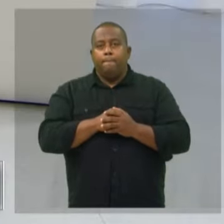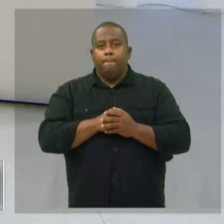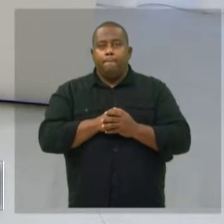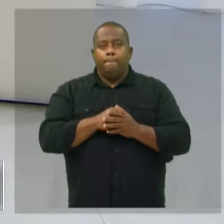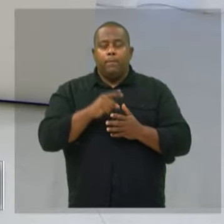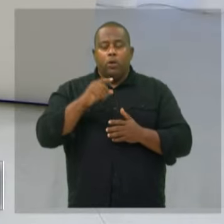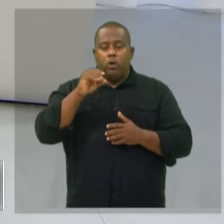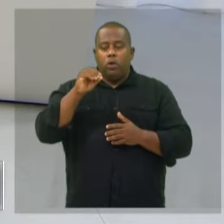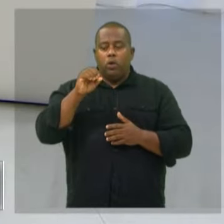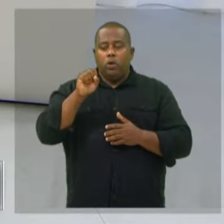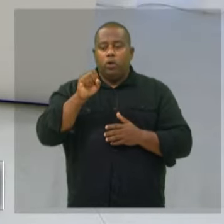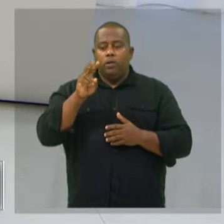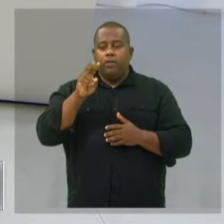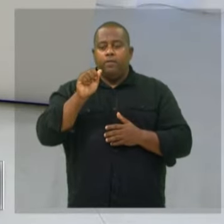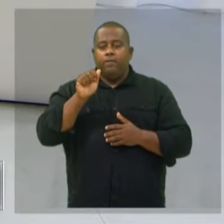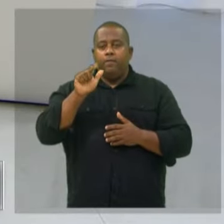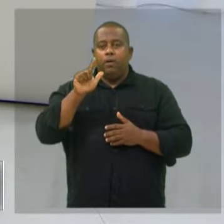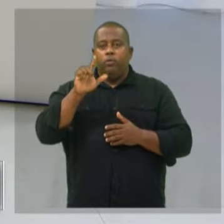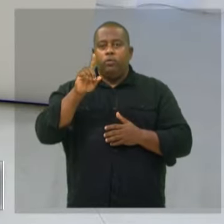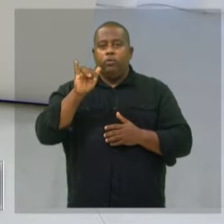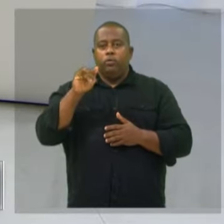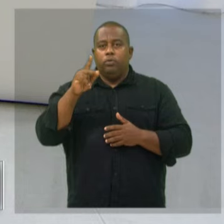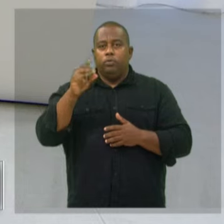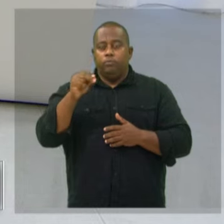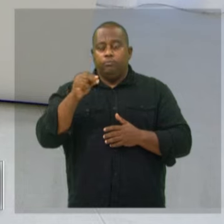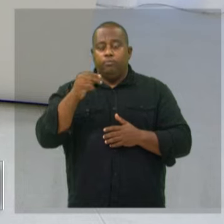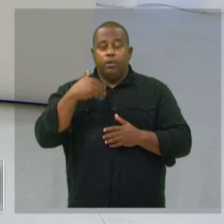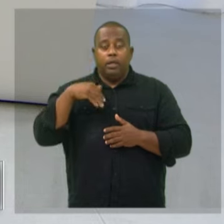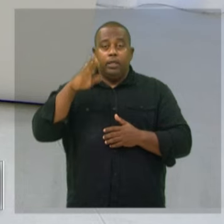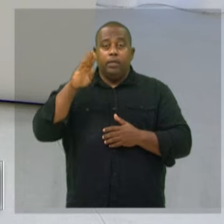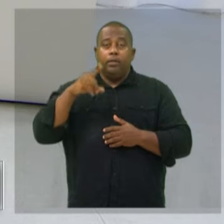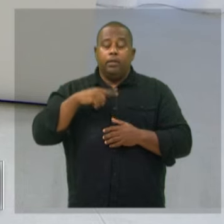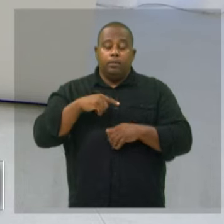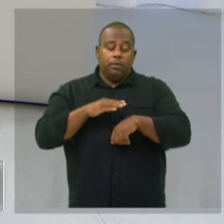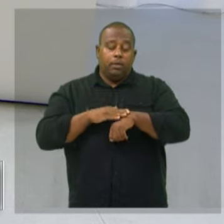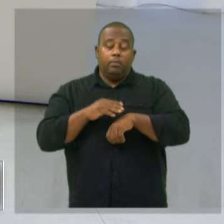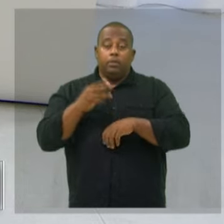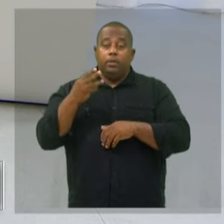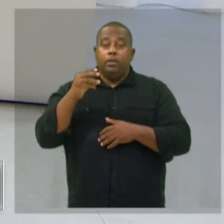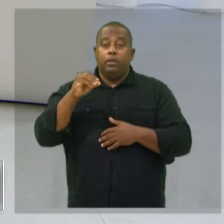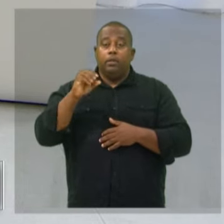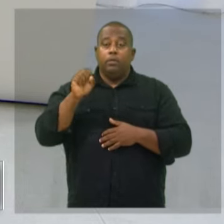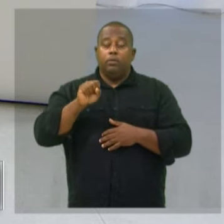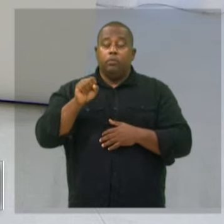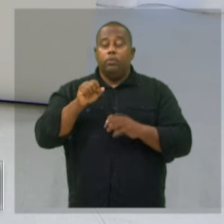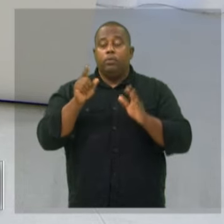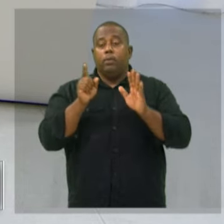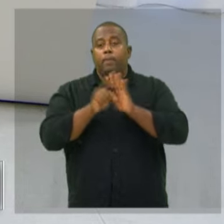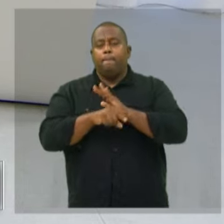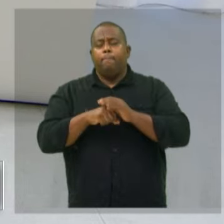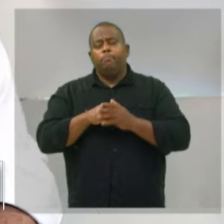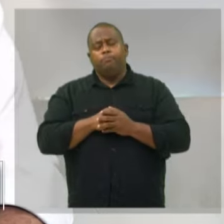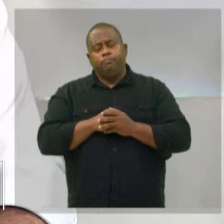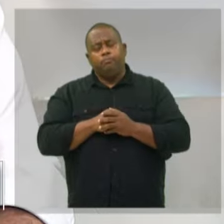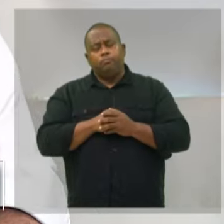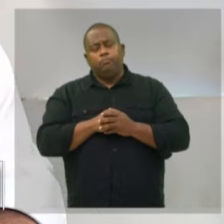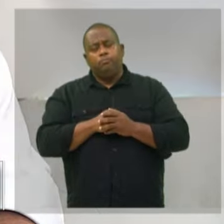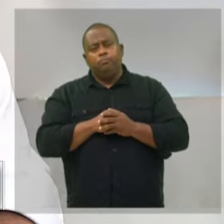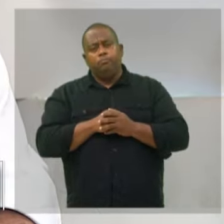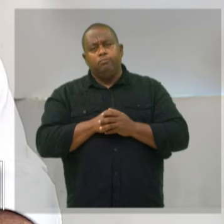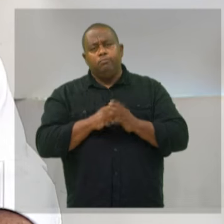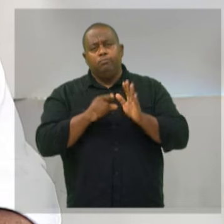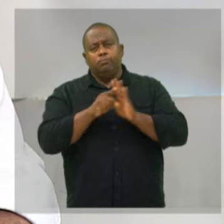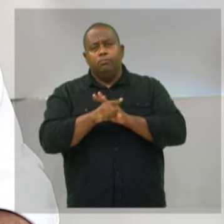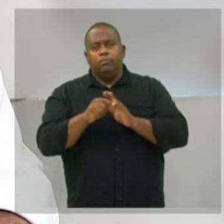Osvaldinho portanto é quem responderá então candidato o senhor tem 30 segundos para fazer a sua pergunta Osvaldinho eh